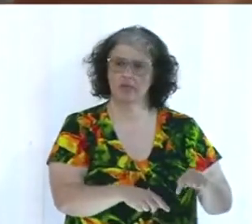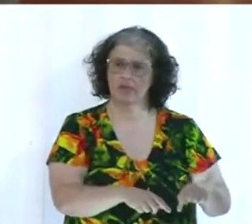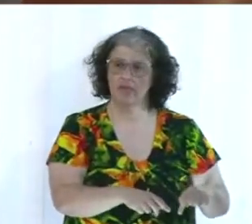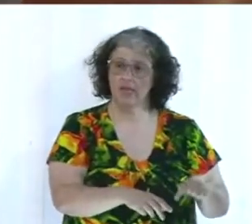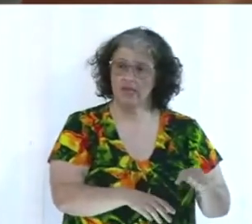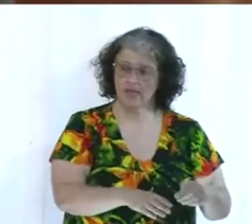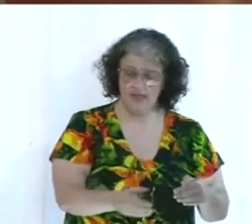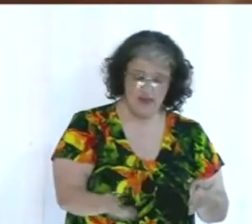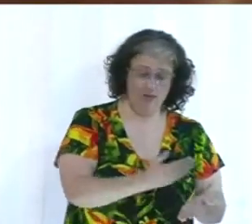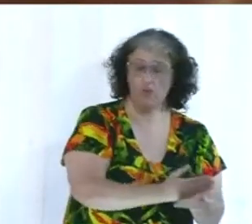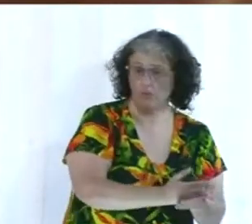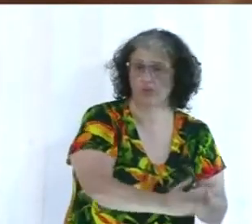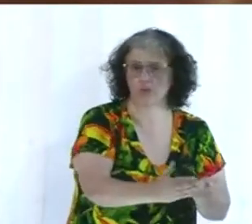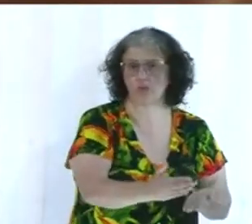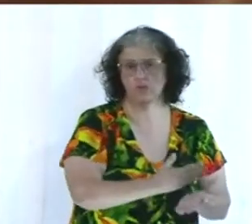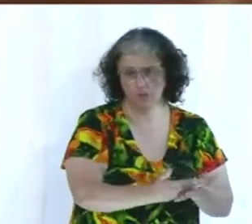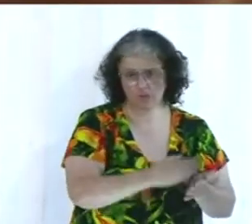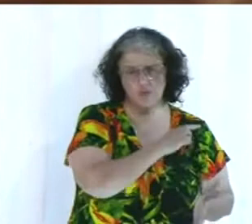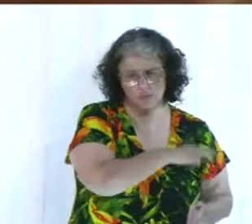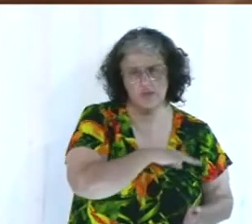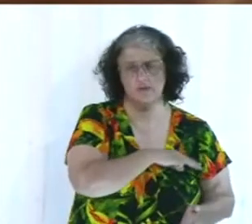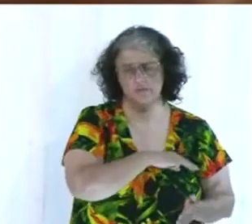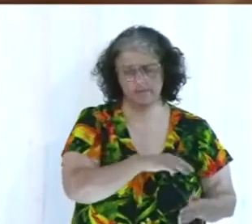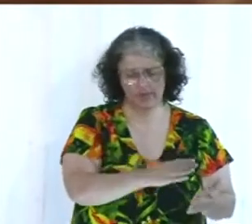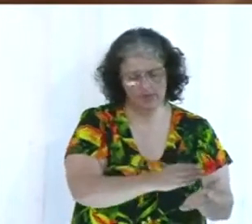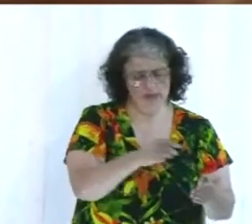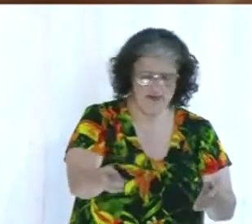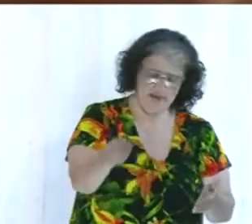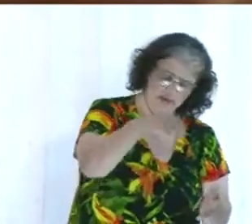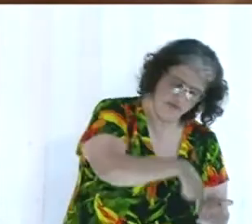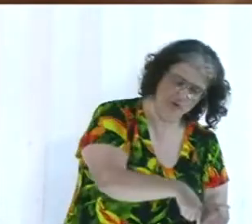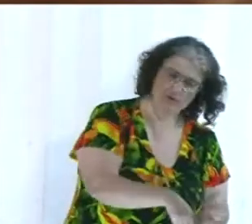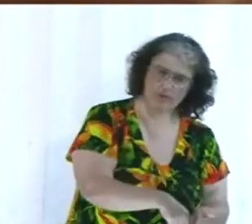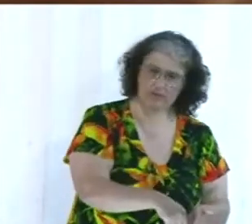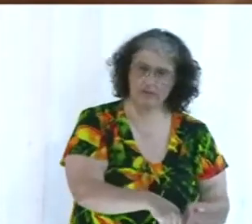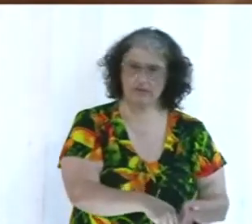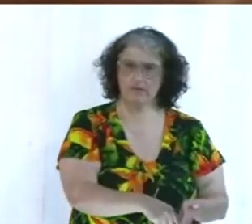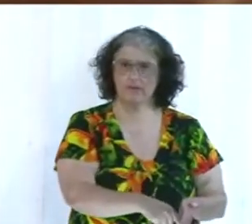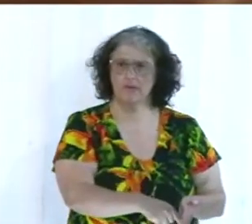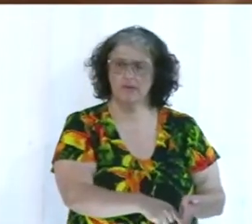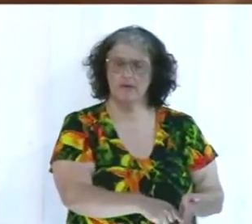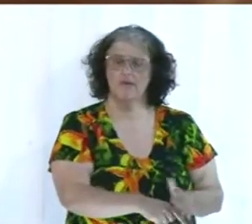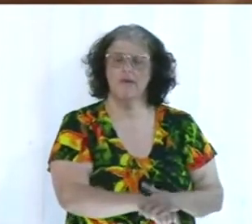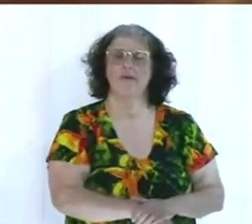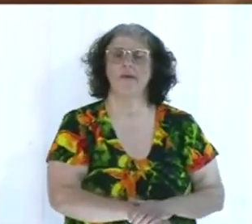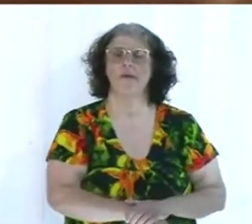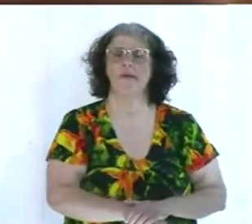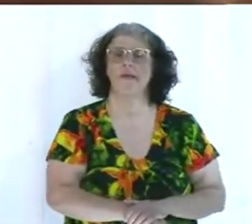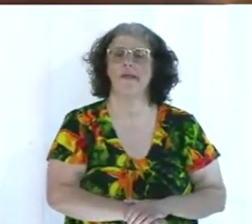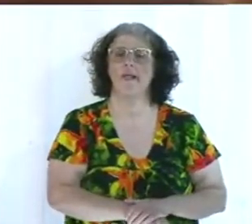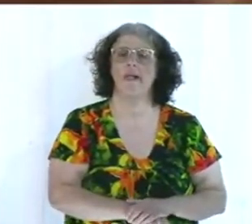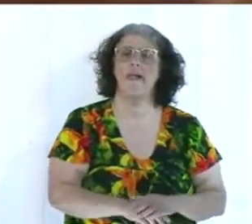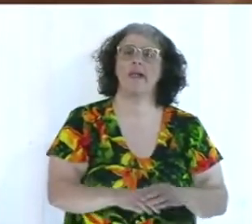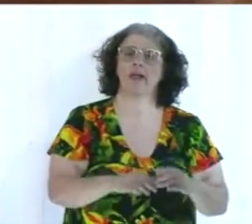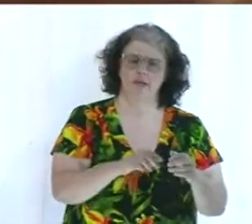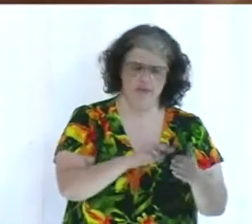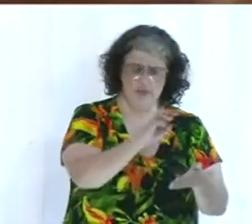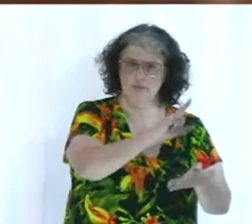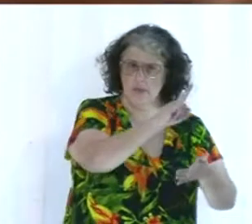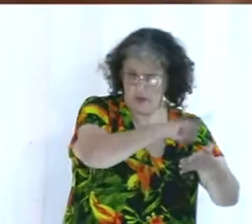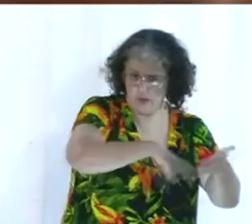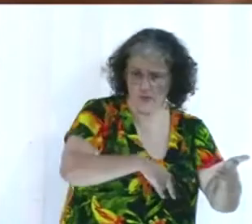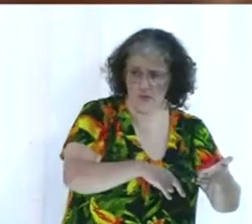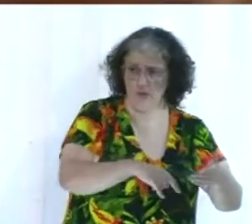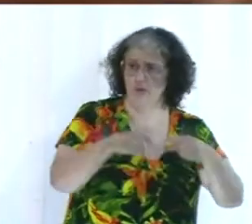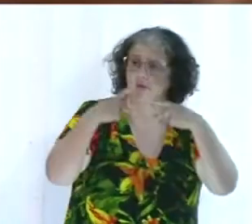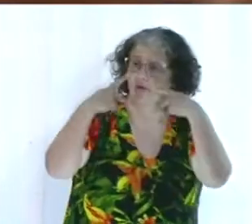para a obra que os tinha chamado. E agora que ele está retornando à Antioquia da Síria, dando relatório aos